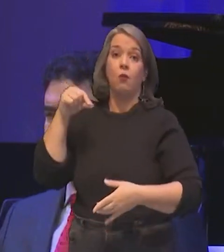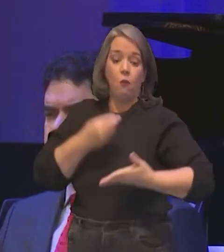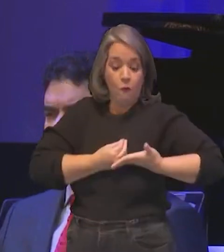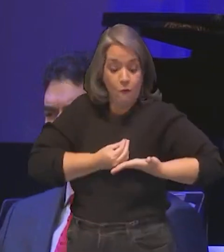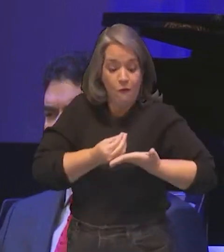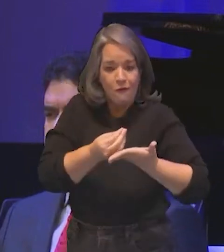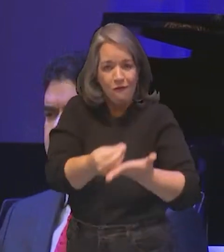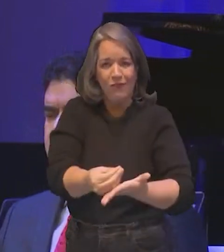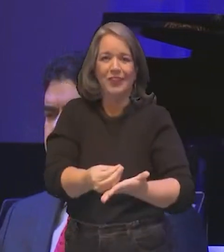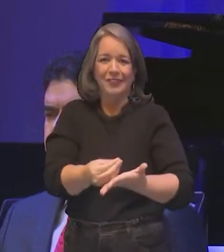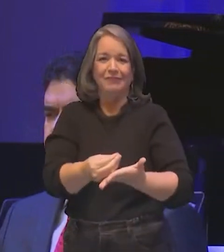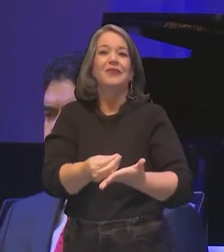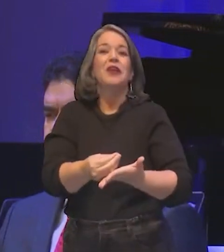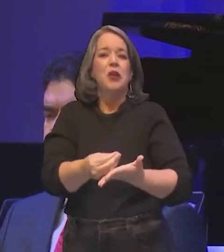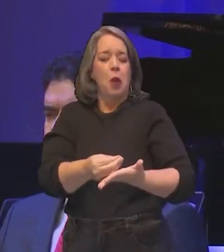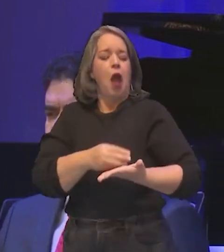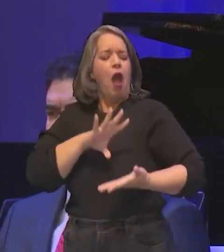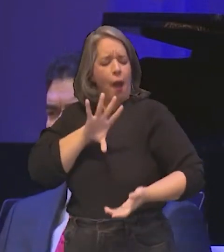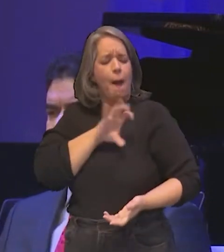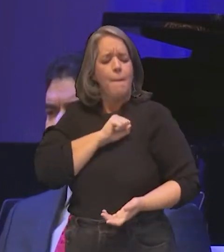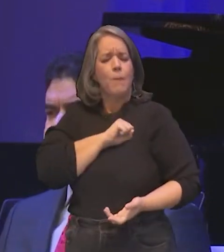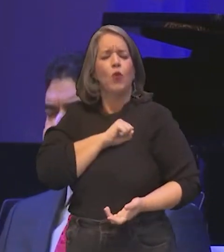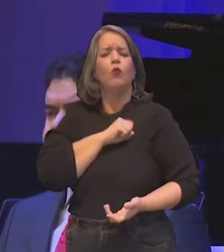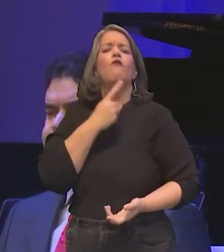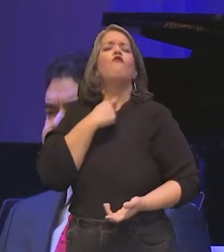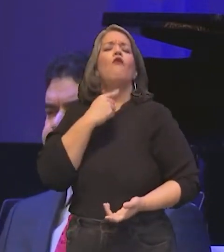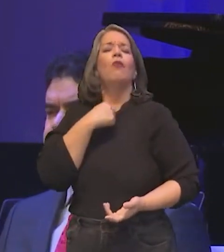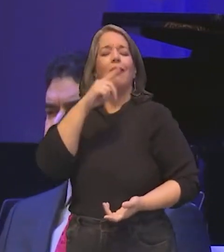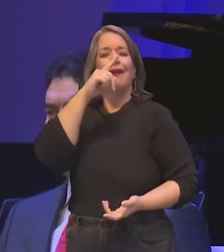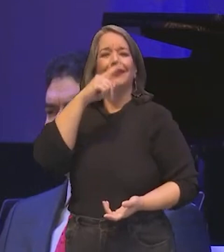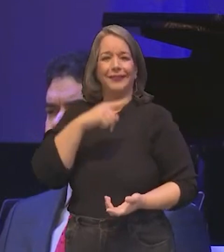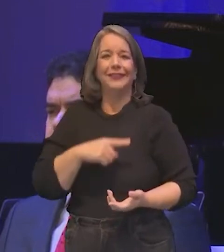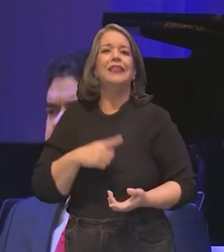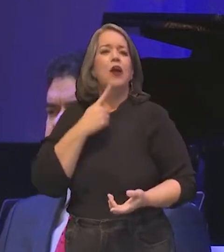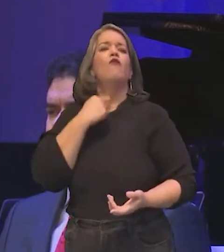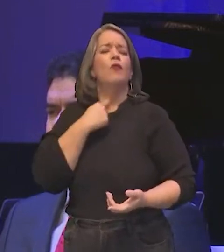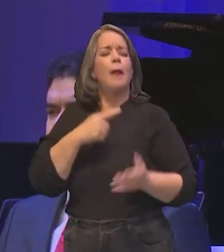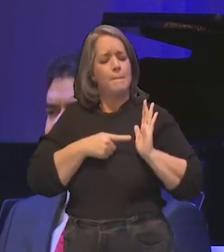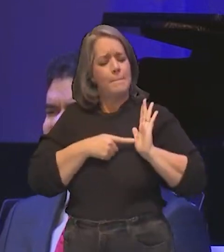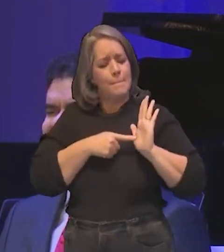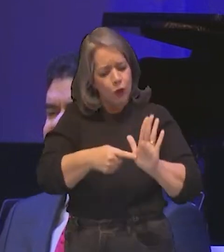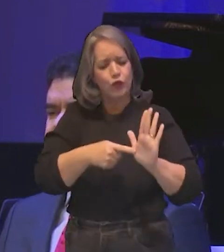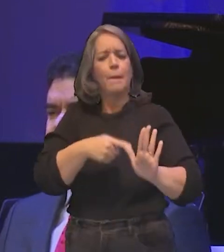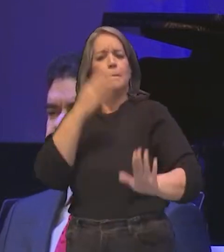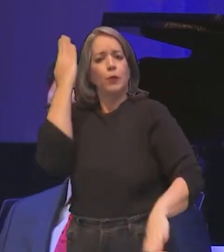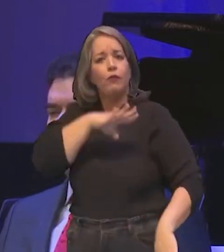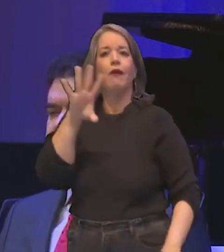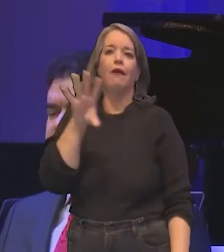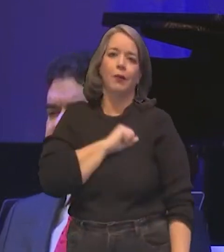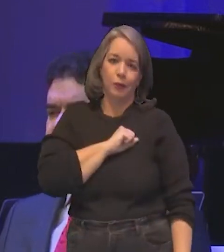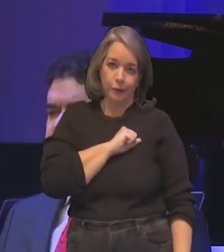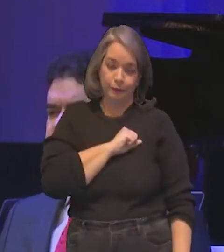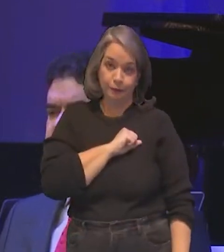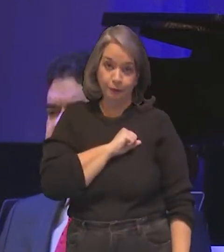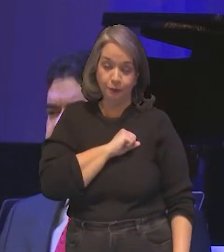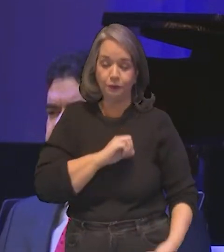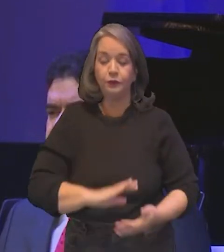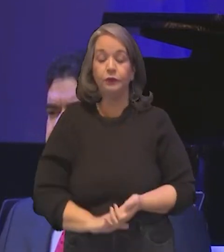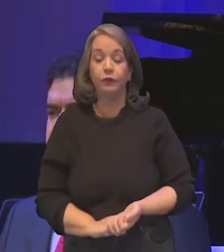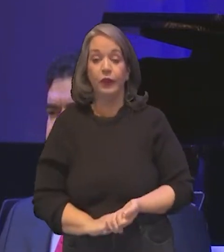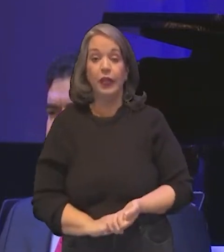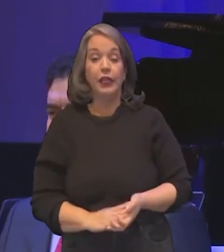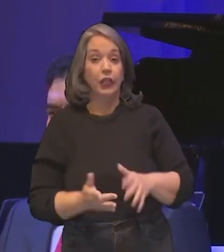intencional que não é atraído por qualquer sentimento. E aí eu falo qualquer sentimento. Jesus